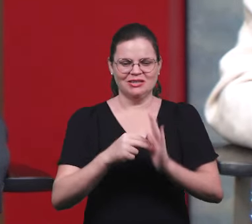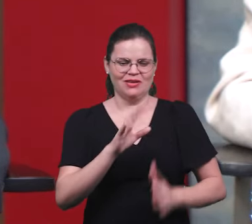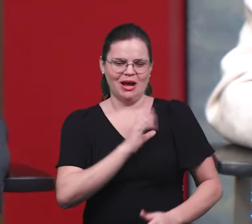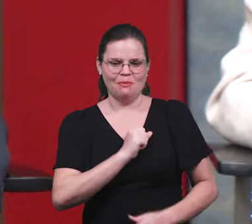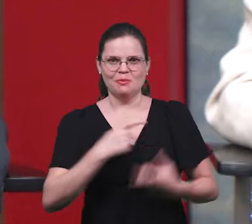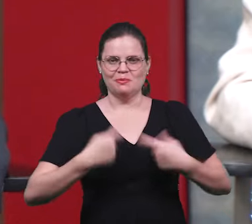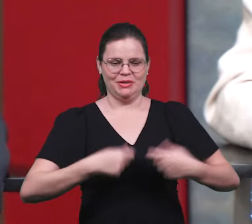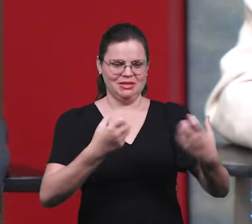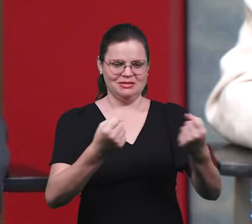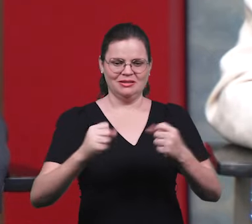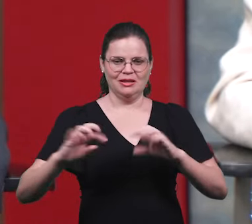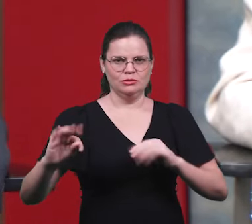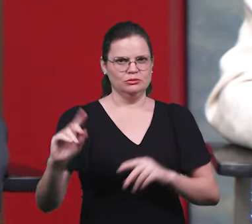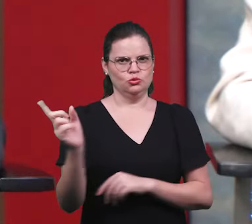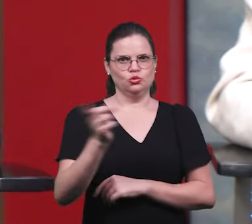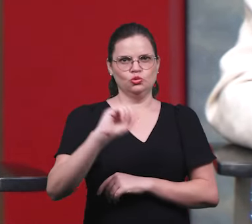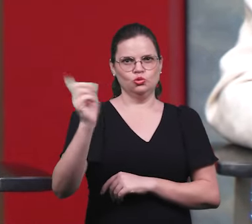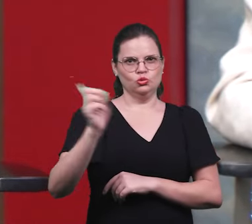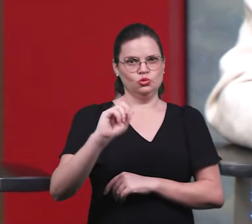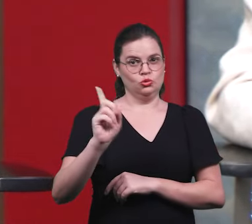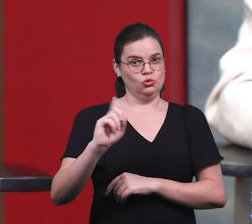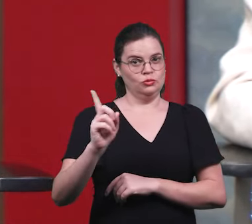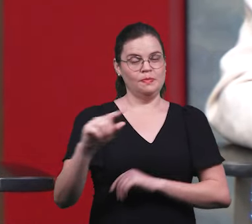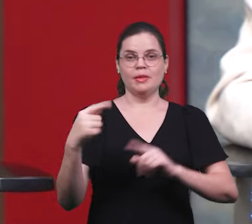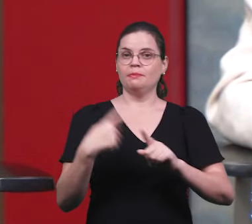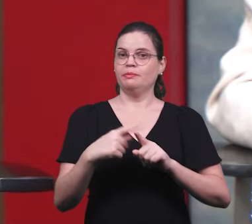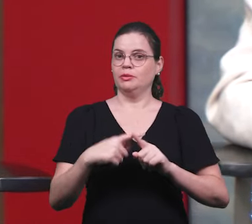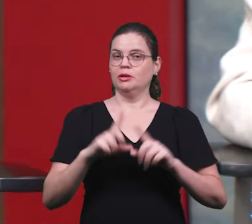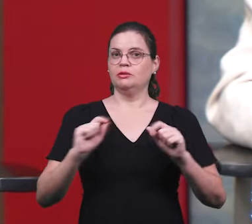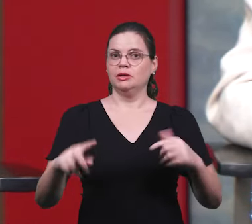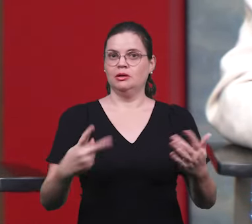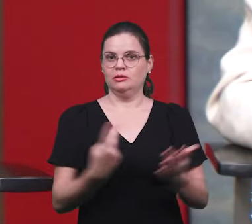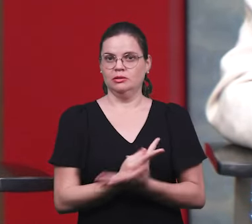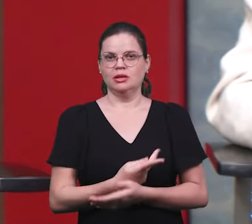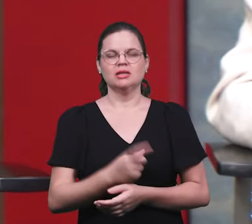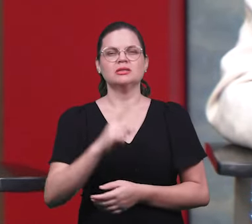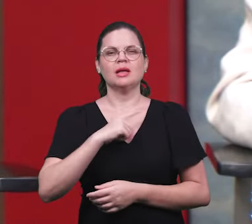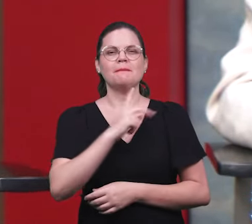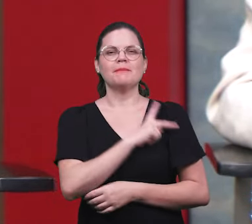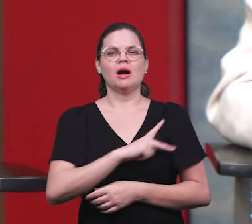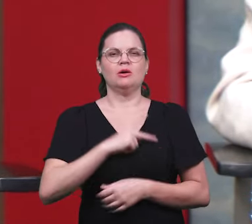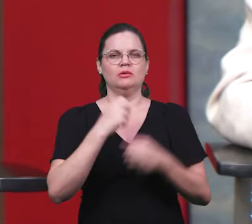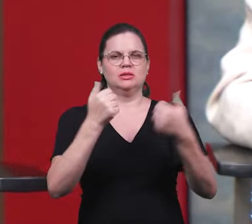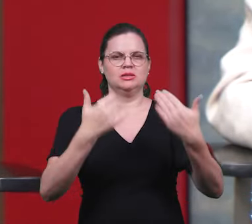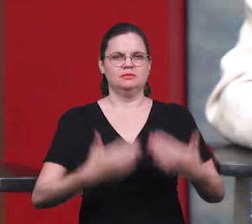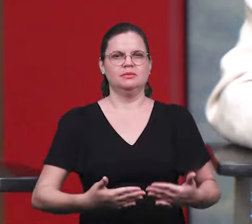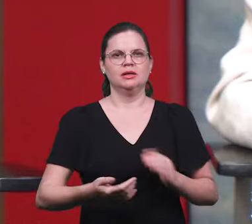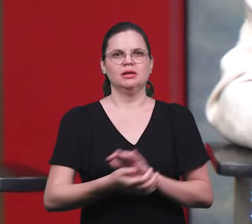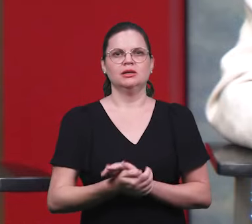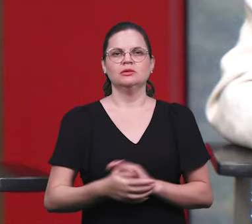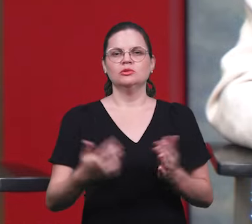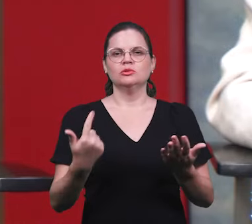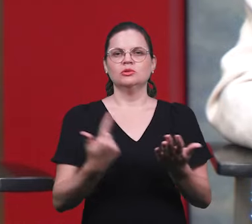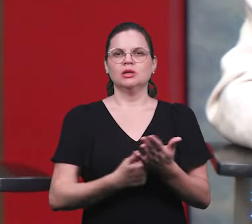assim, o homem herege, né? Isso se encontra em